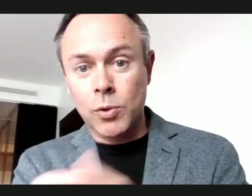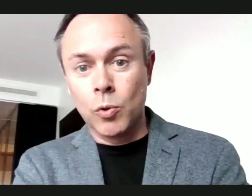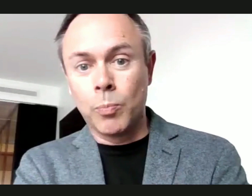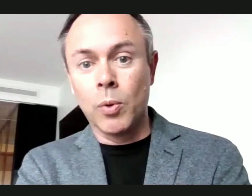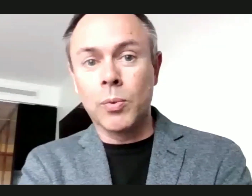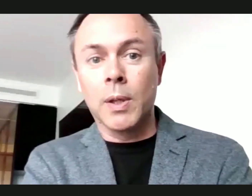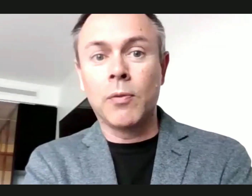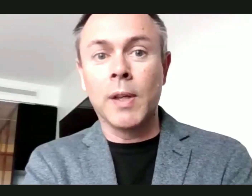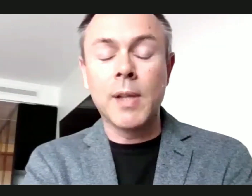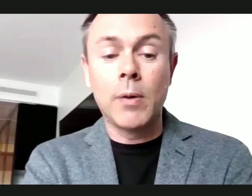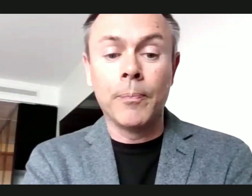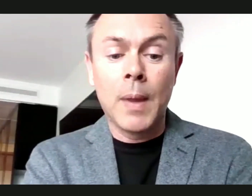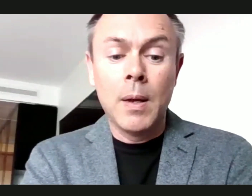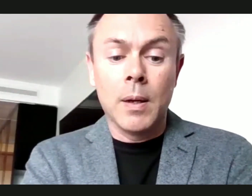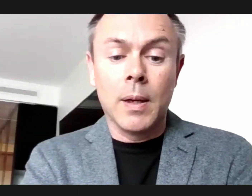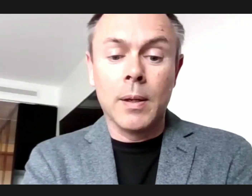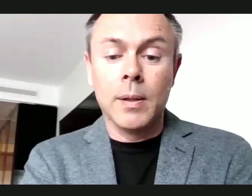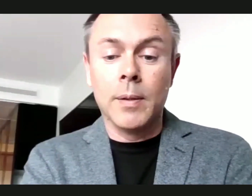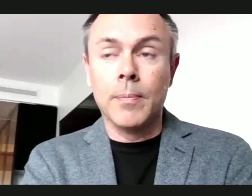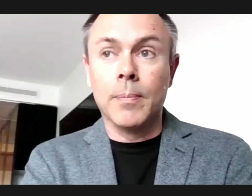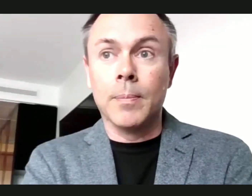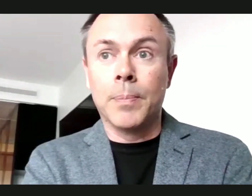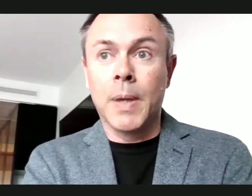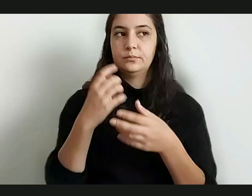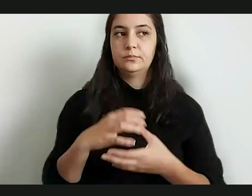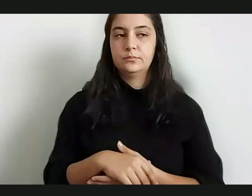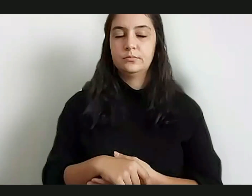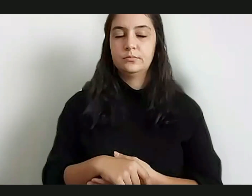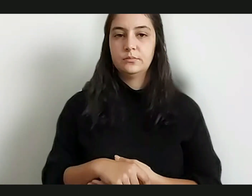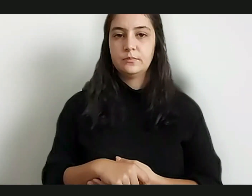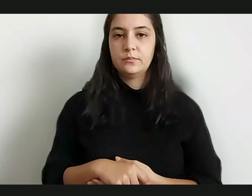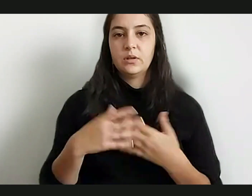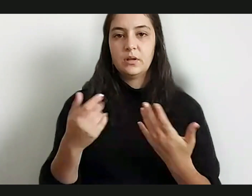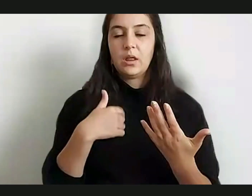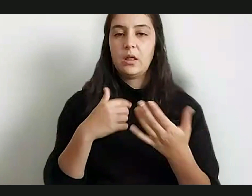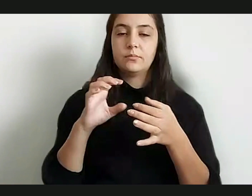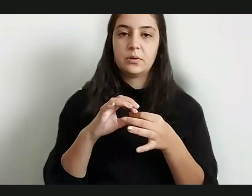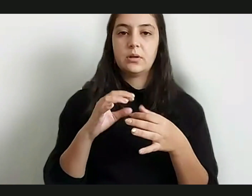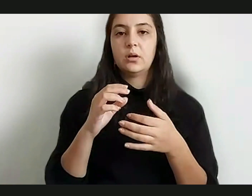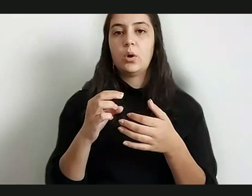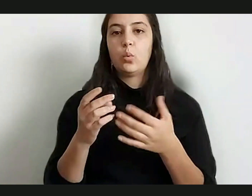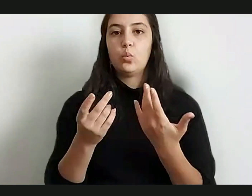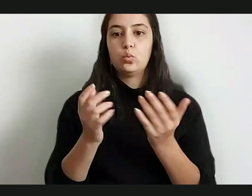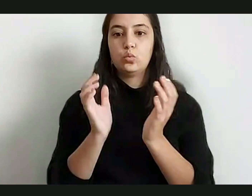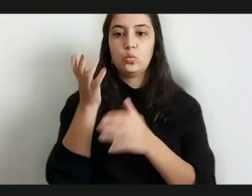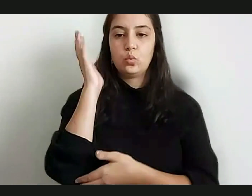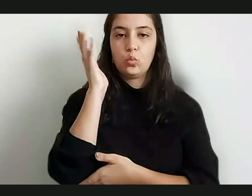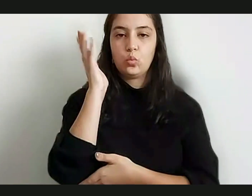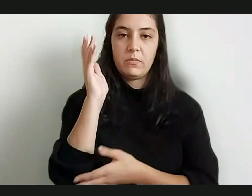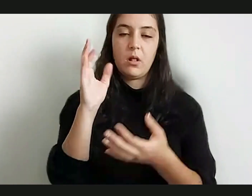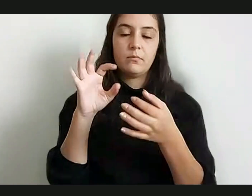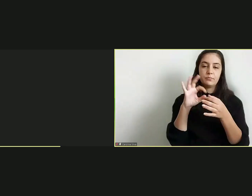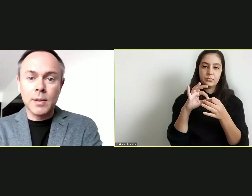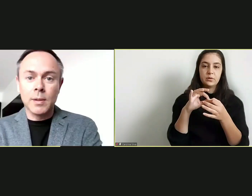Passando ao segundo ponto da reflexão, pegando no título deste webinar, a participação como determinante